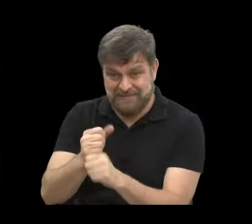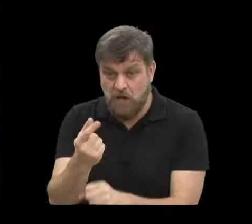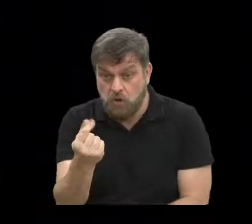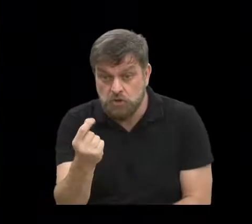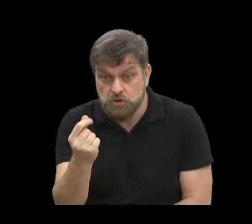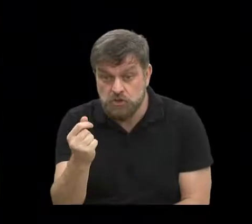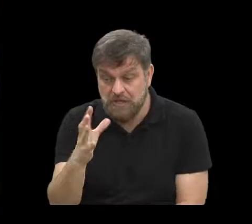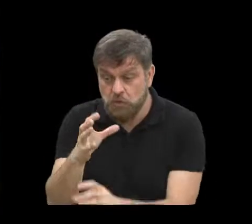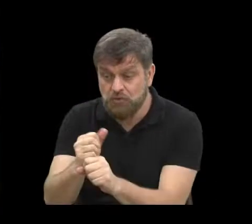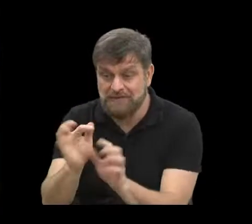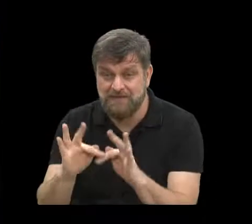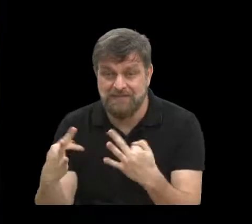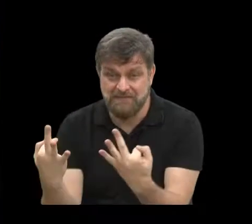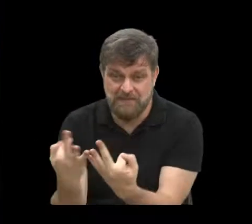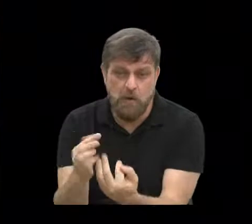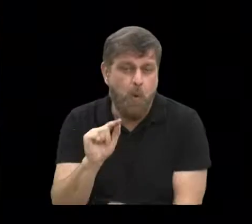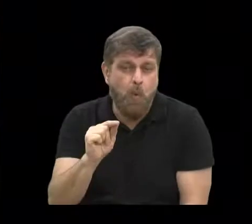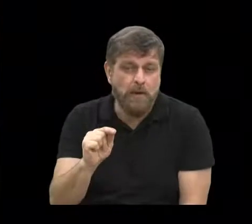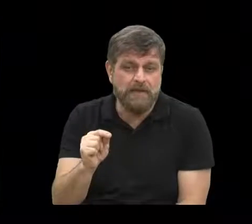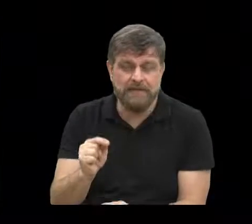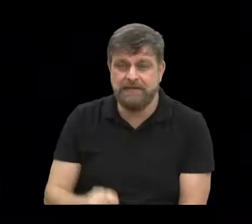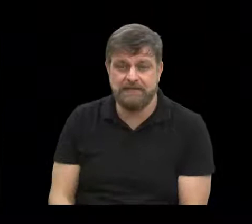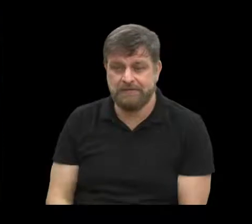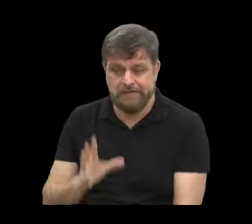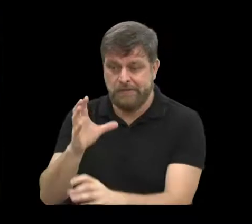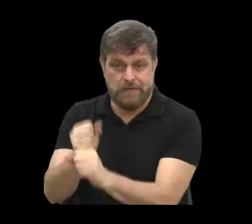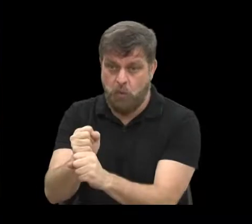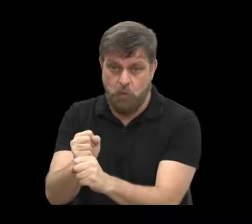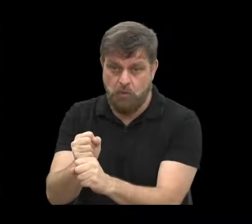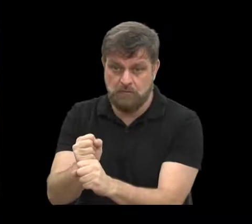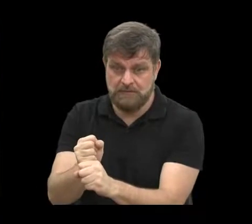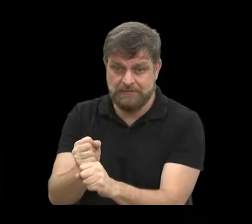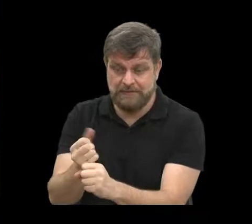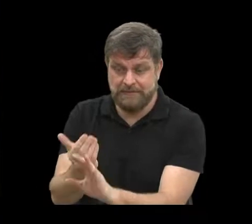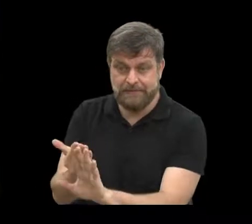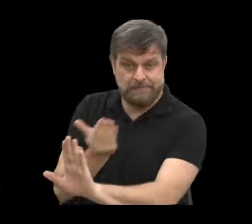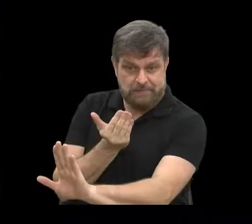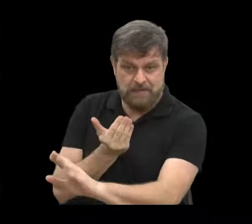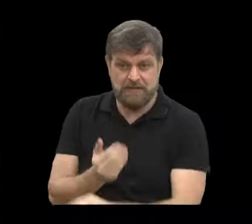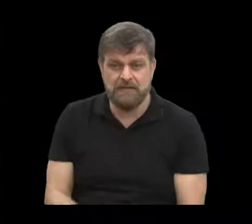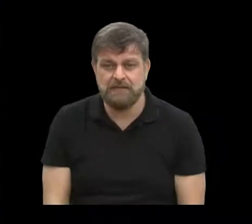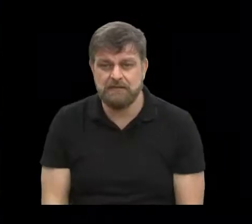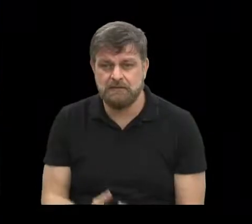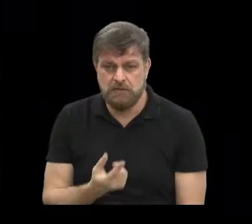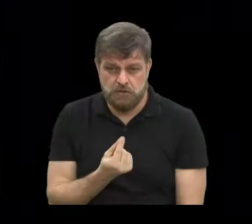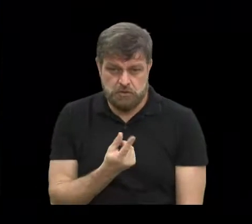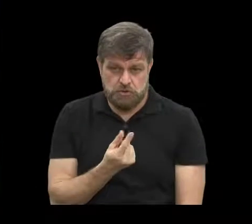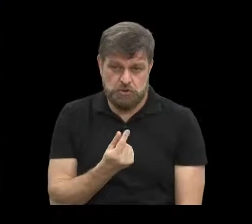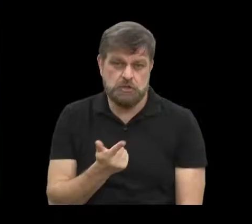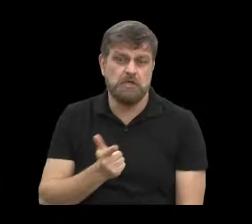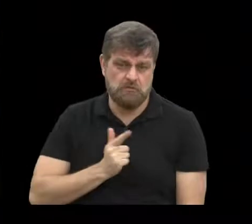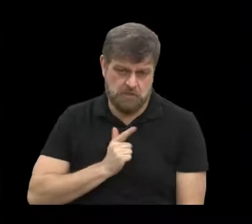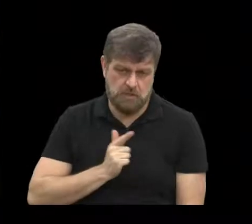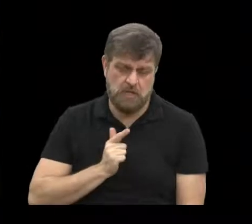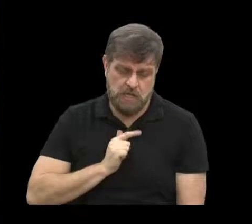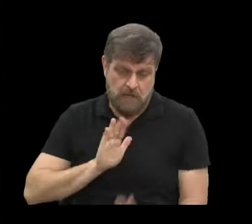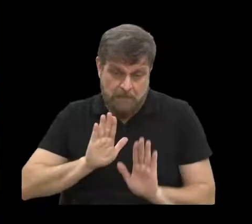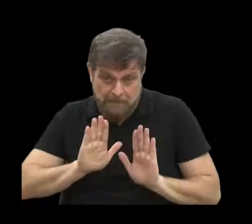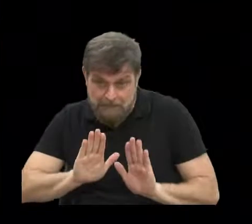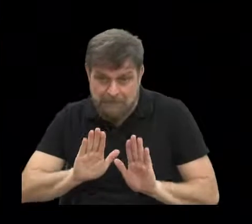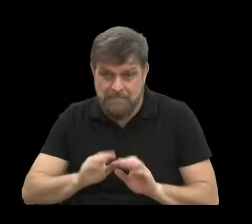né? O que não conta nesse cálculo, tá? Rendas que eventualmente existem e que nós